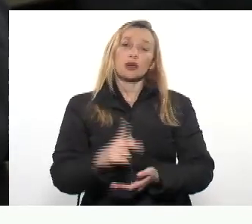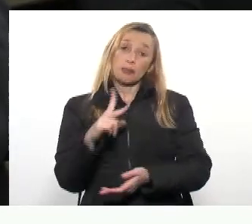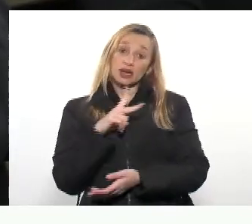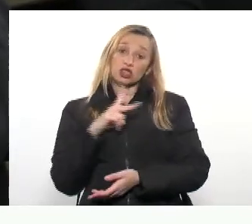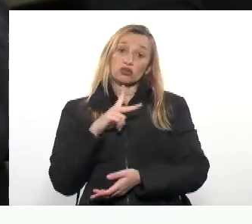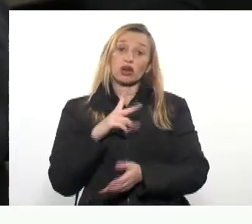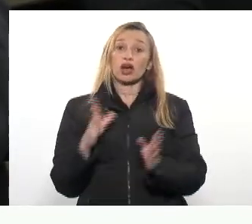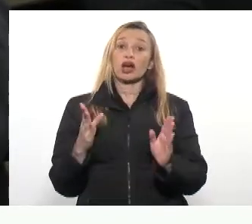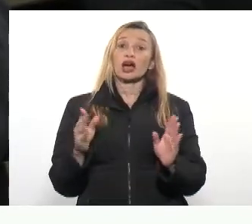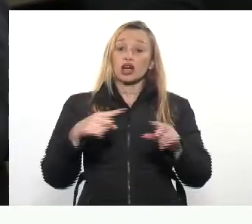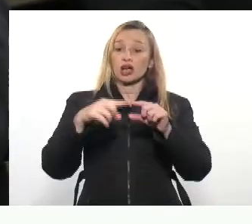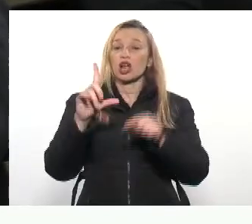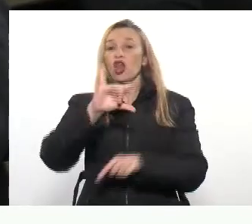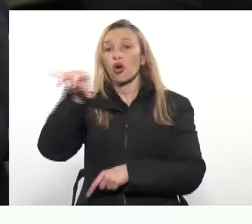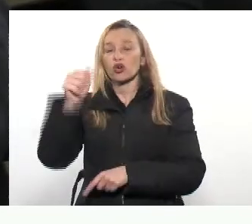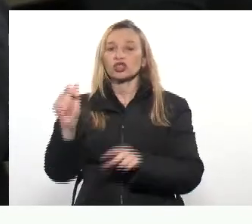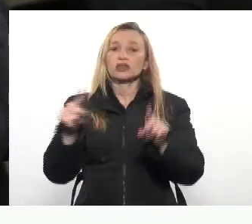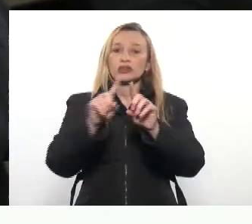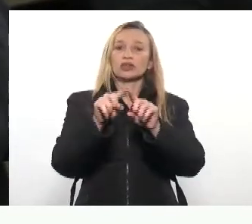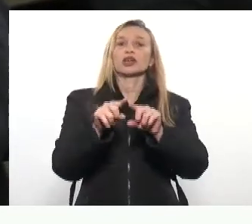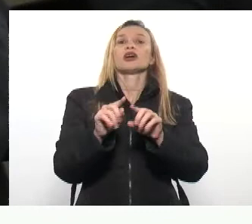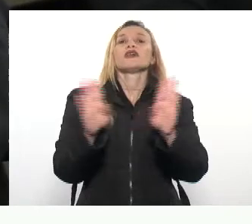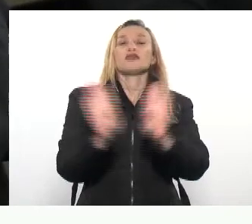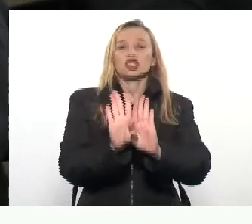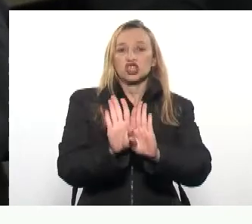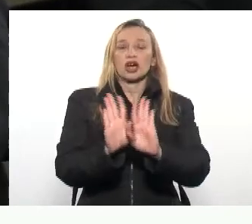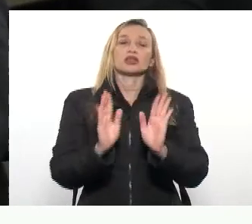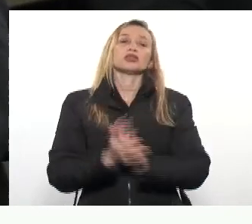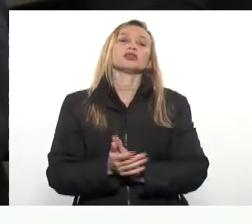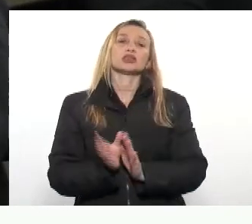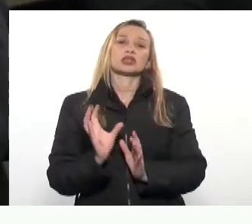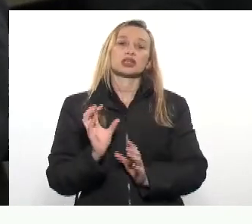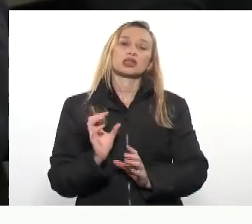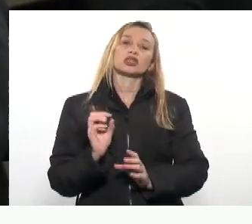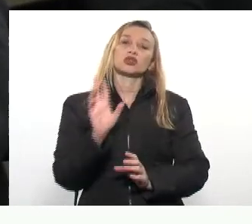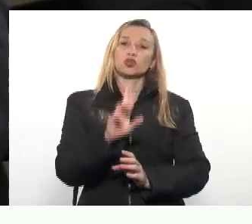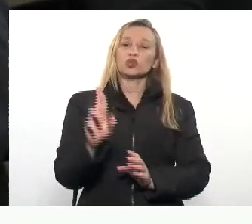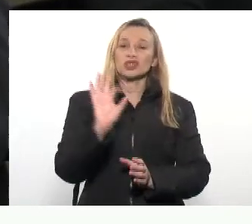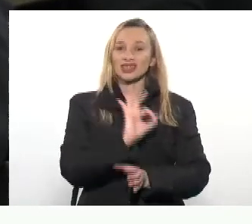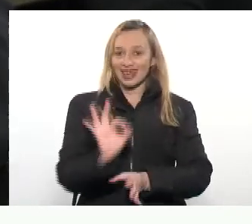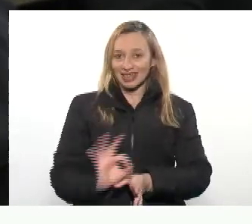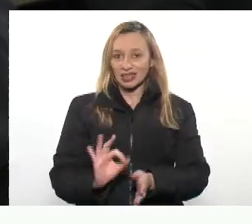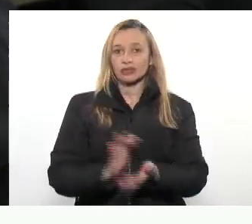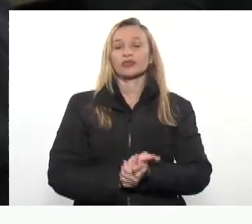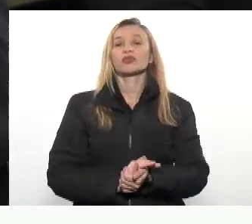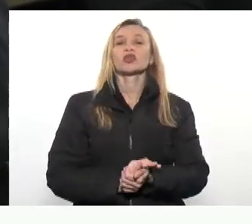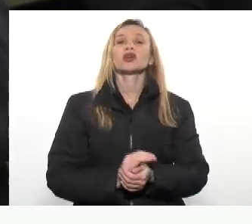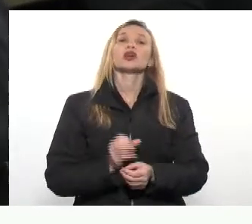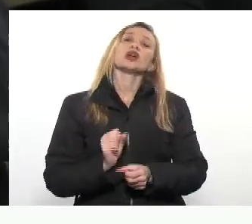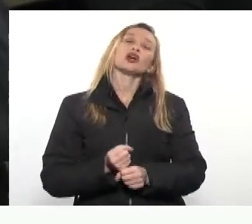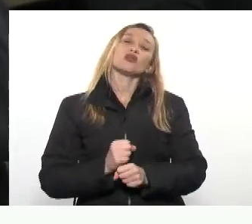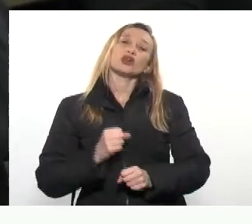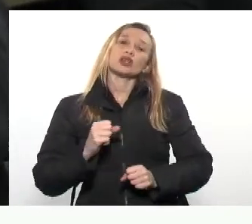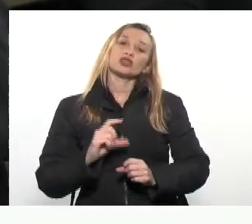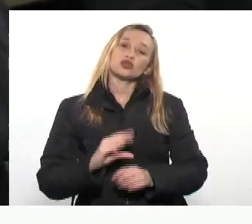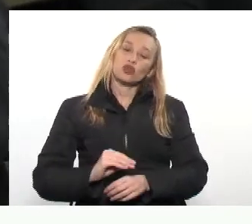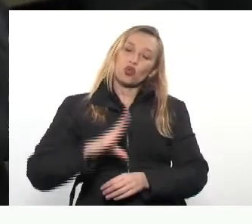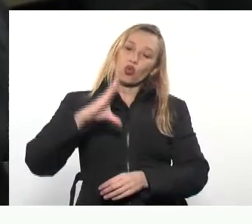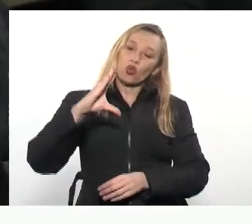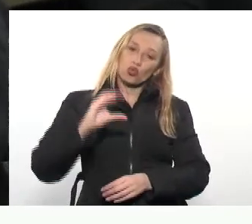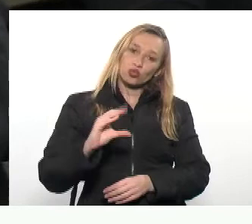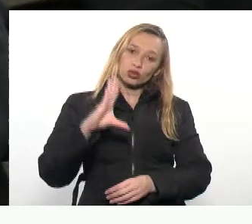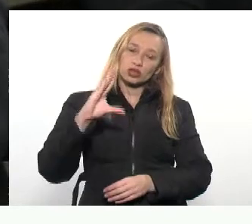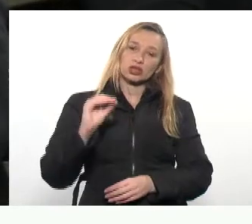nas lojas fechadas, vamos dizer assim, nas lojas de consumo zero. E que acaba sendo hoje um grande volume de unidades em virtude da